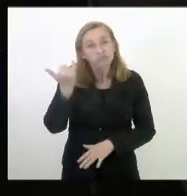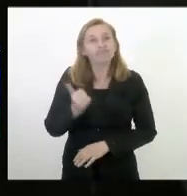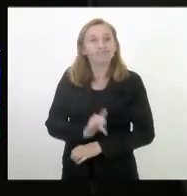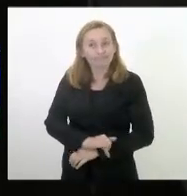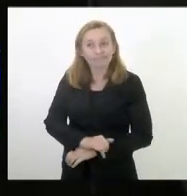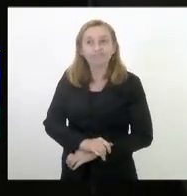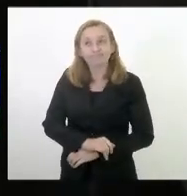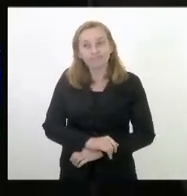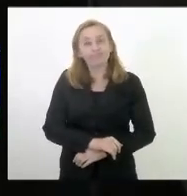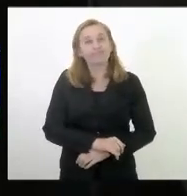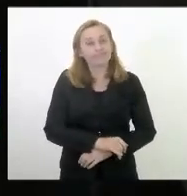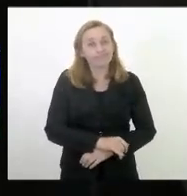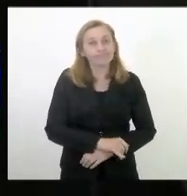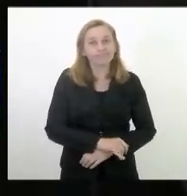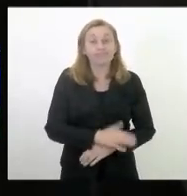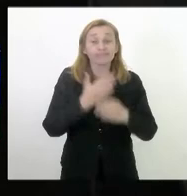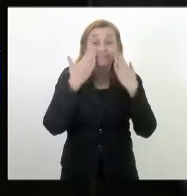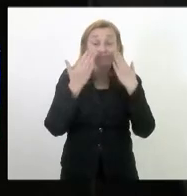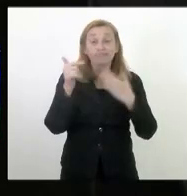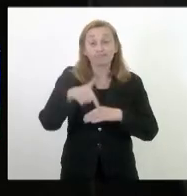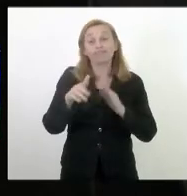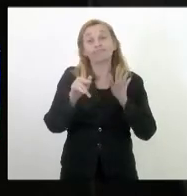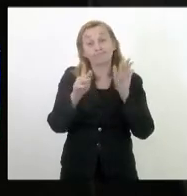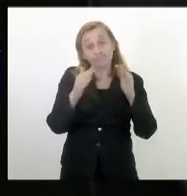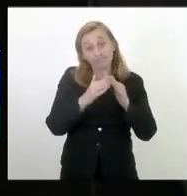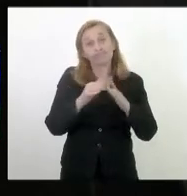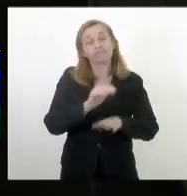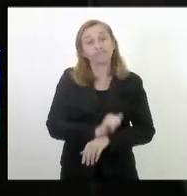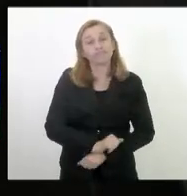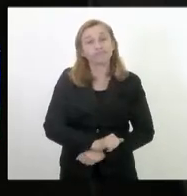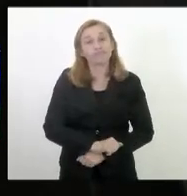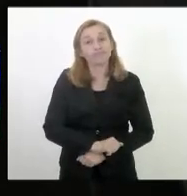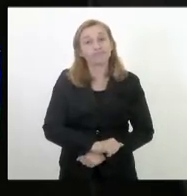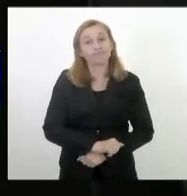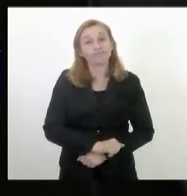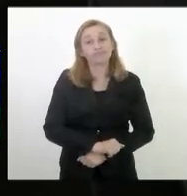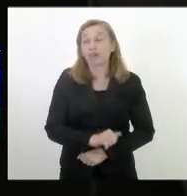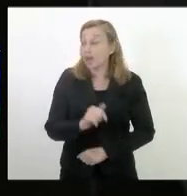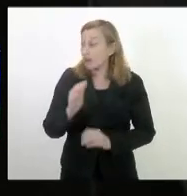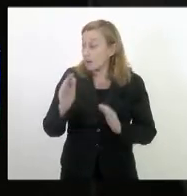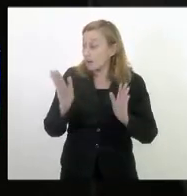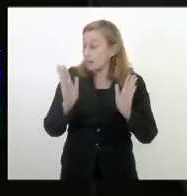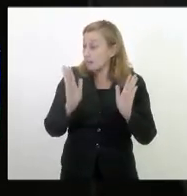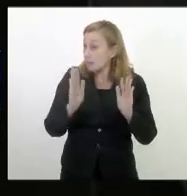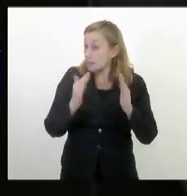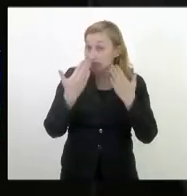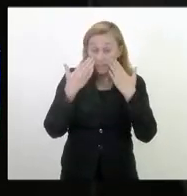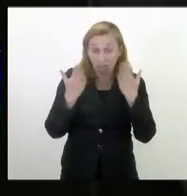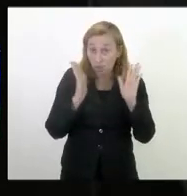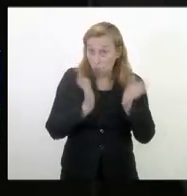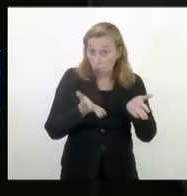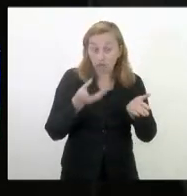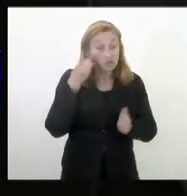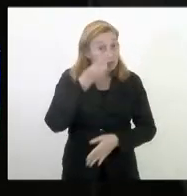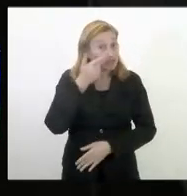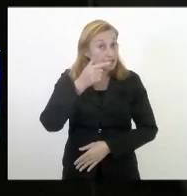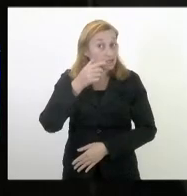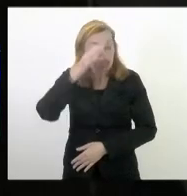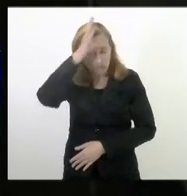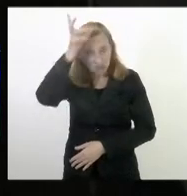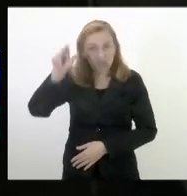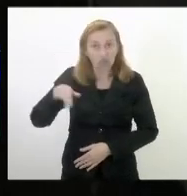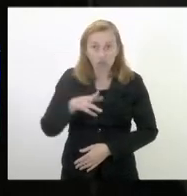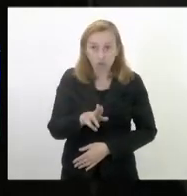projetos mais importantes apresentados aqui nessa casa. Esse apresentado hoje, deputada Tia Ju, vai dar oportunidade às